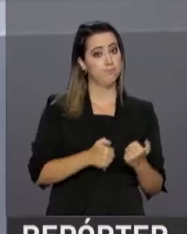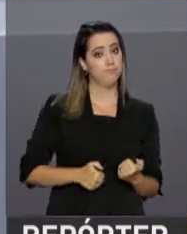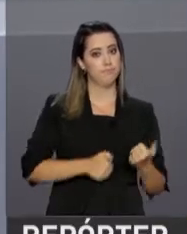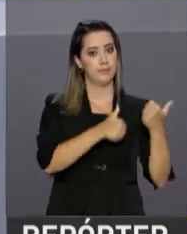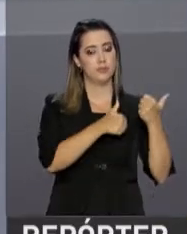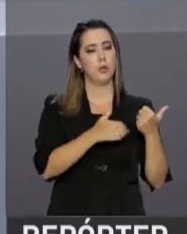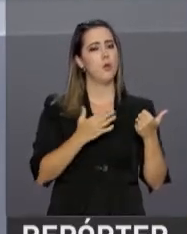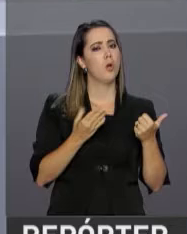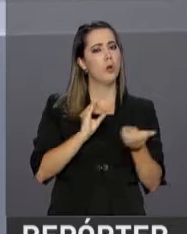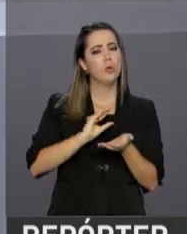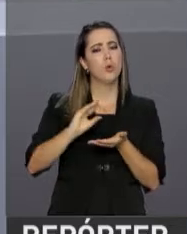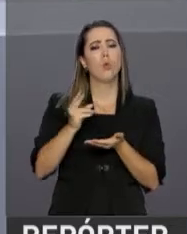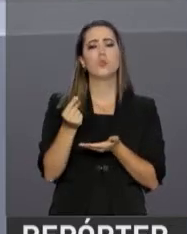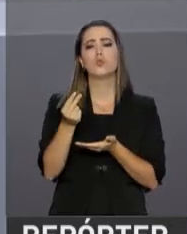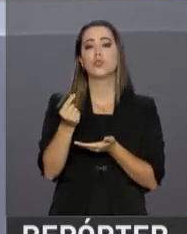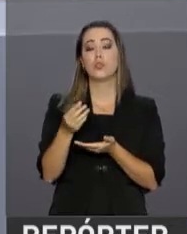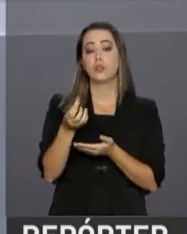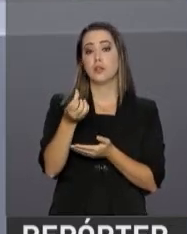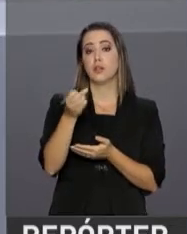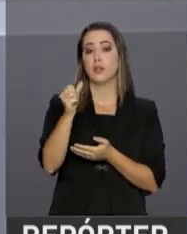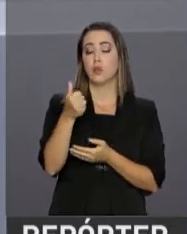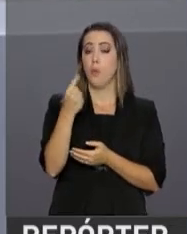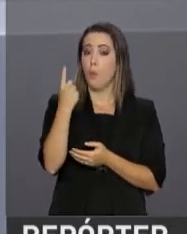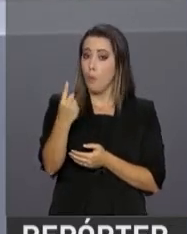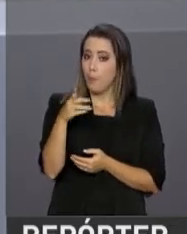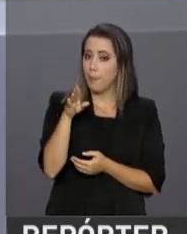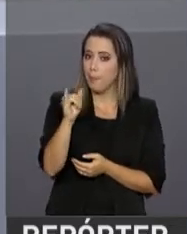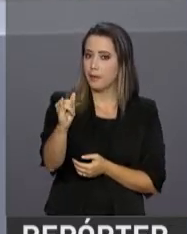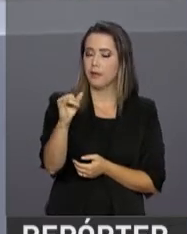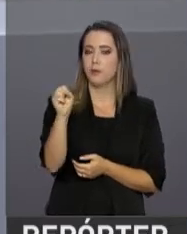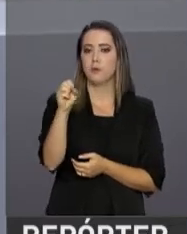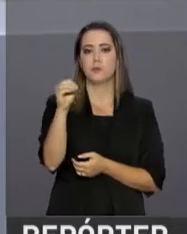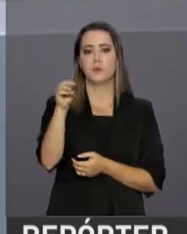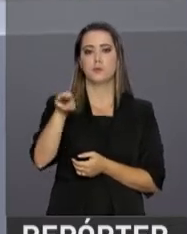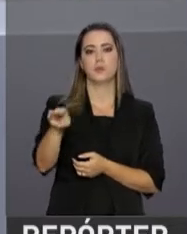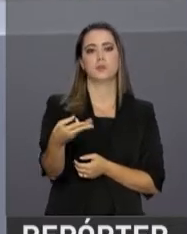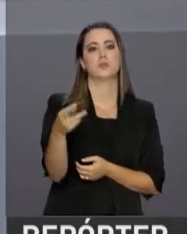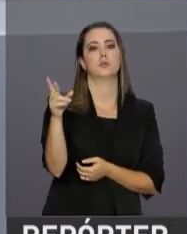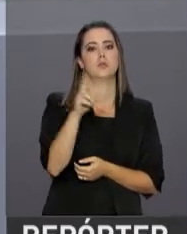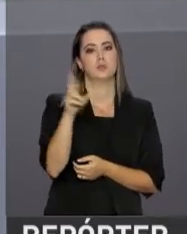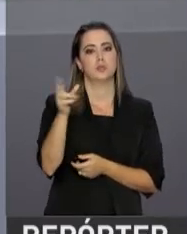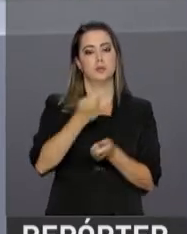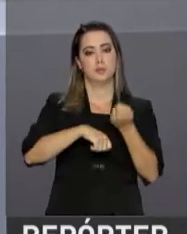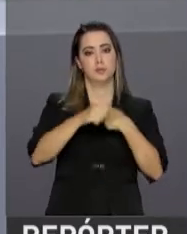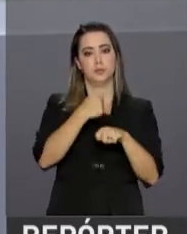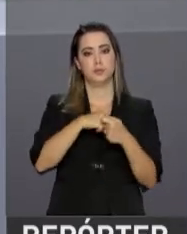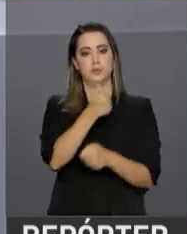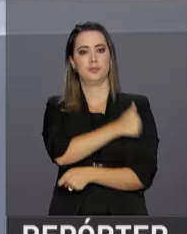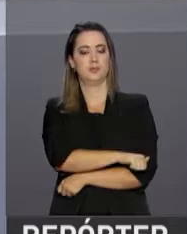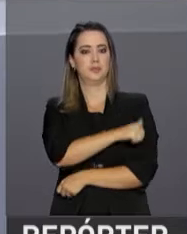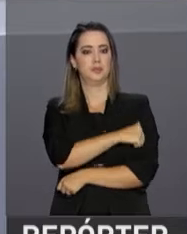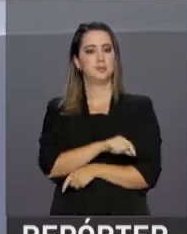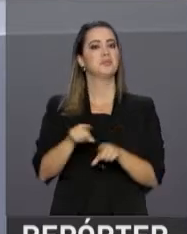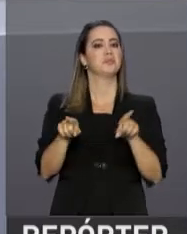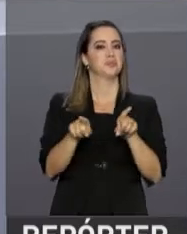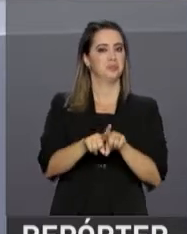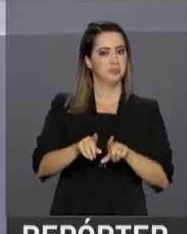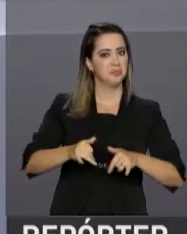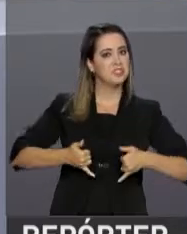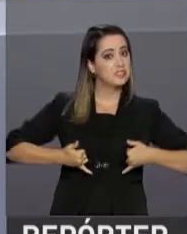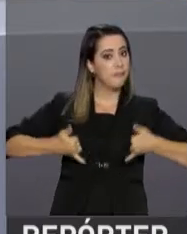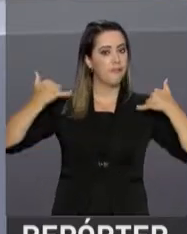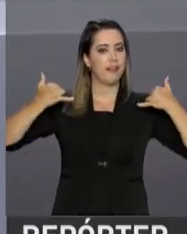injetou mais de 1 bilhão e oitocentos milhões de reais na economia da cidade do rio de janeiro a festa também gerou quase